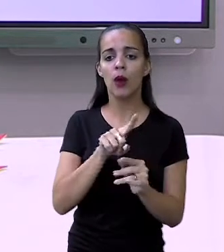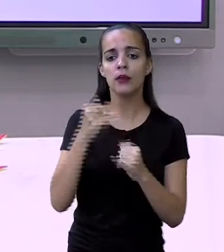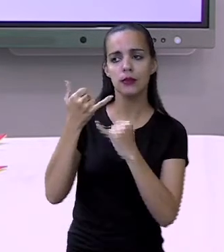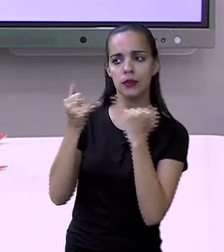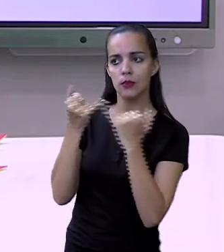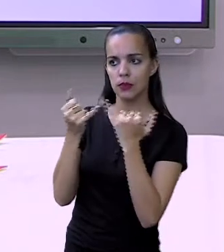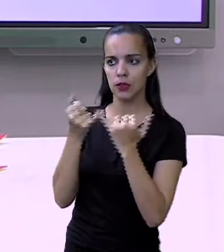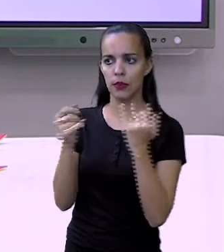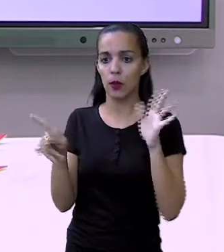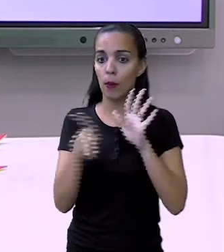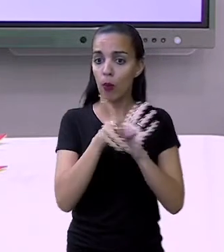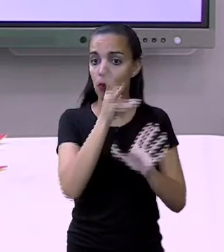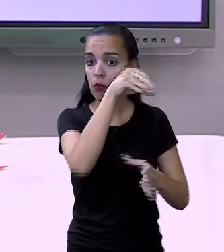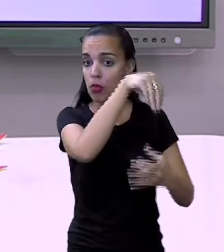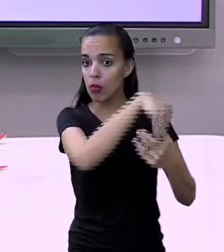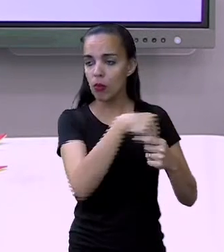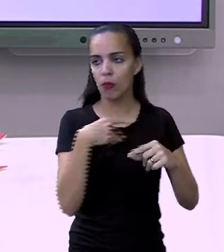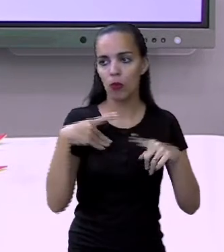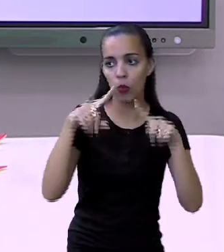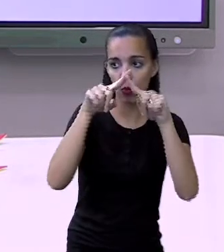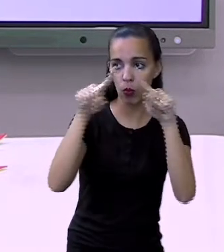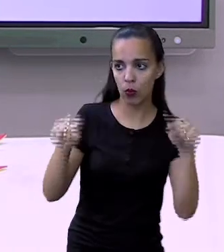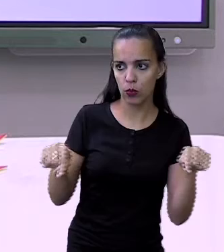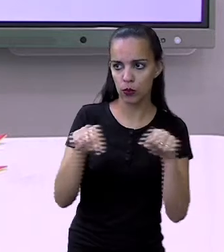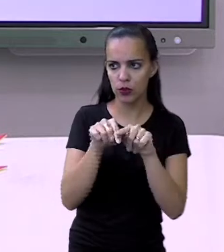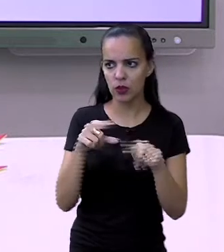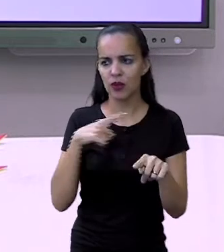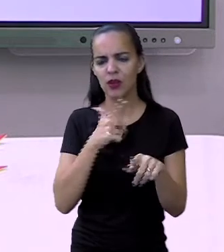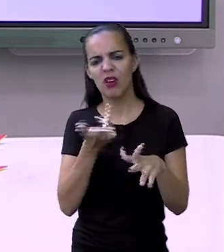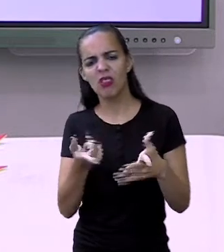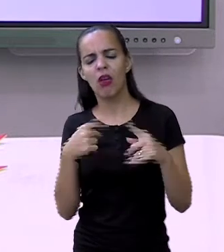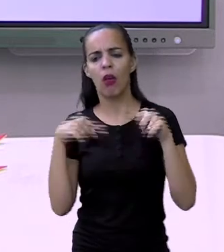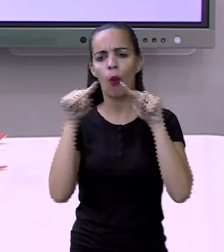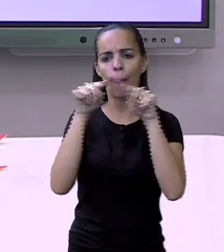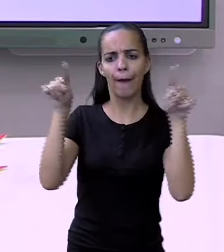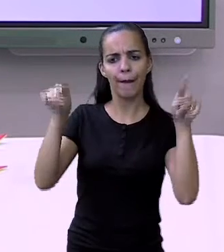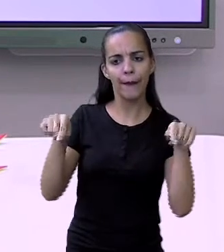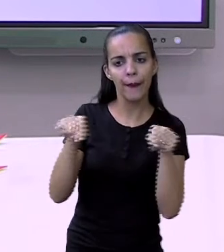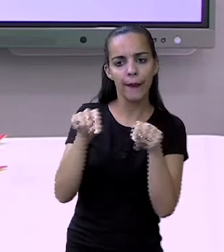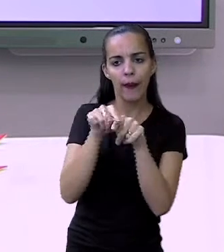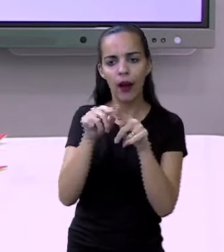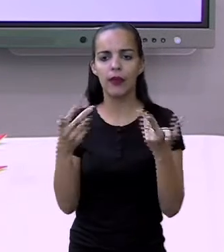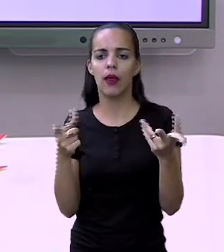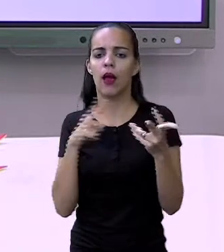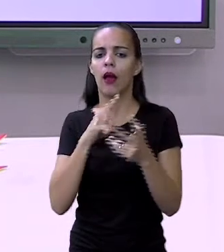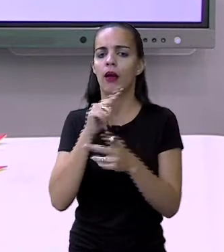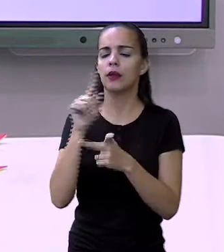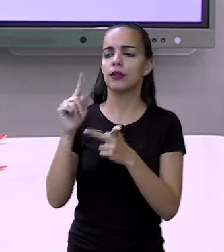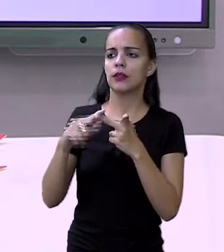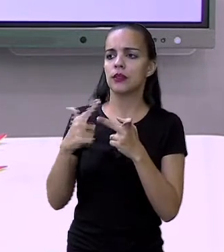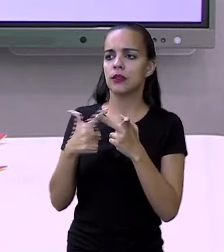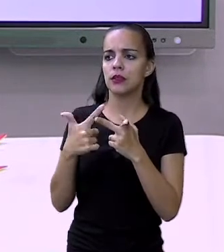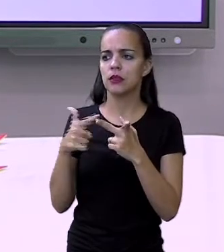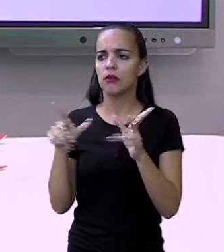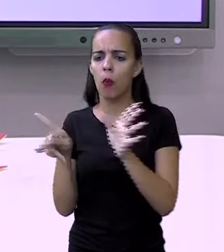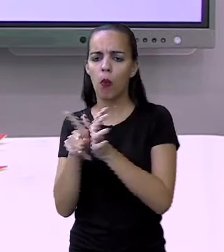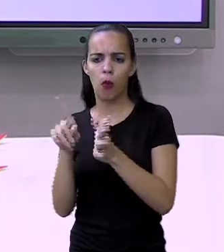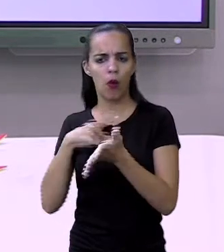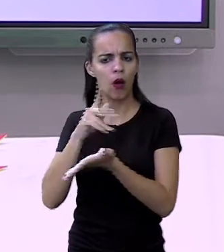semelhantes, nós podemos trabalhar com quadrado, com o próprio triângulo, pentágono, hexágono e